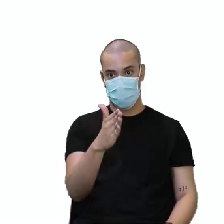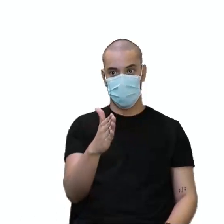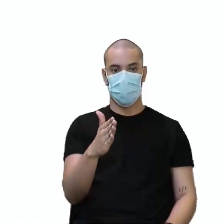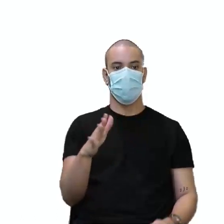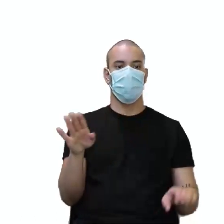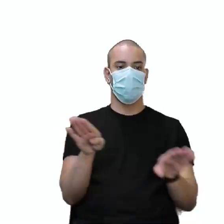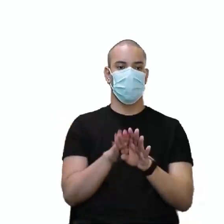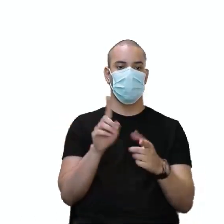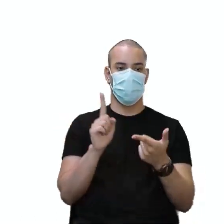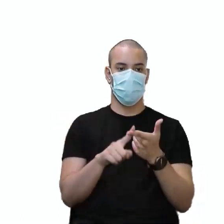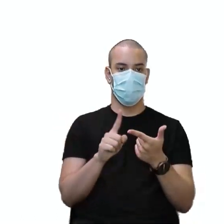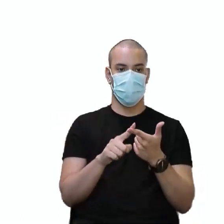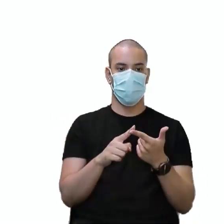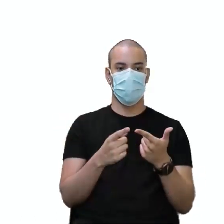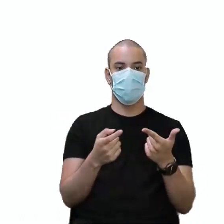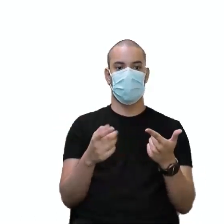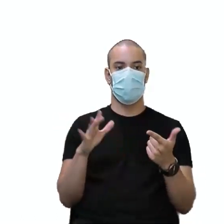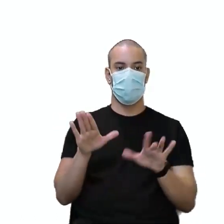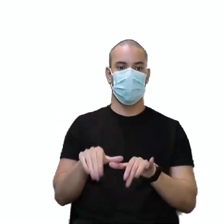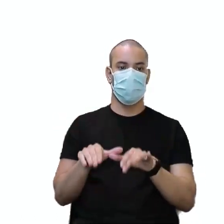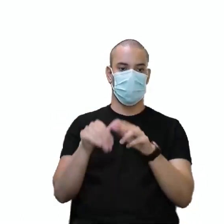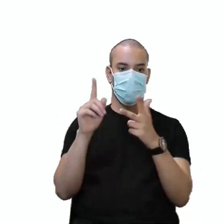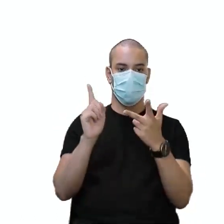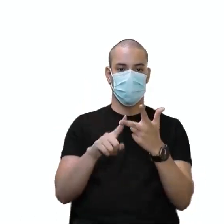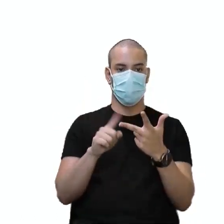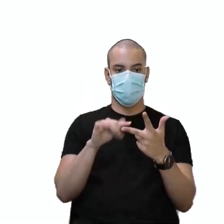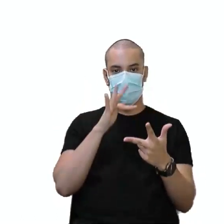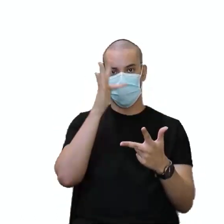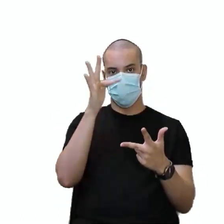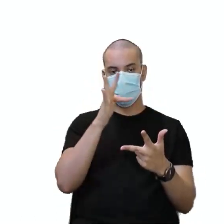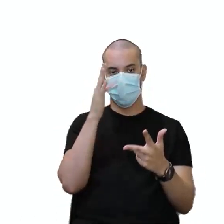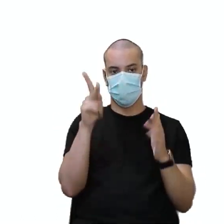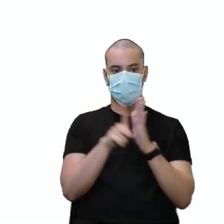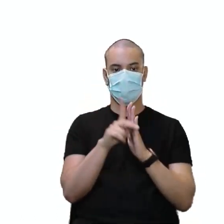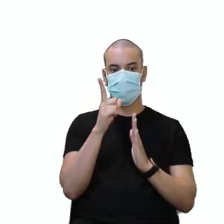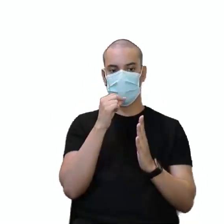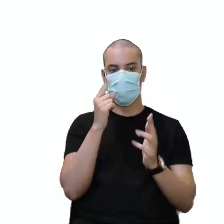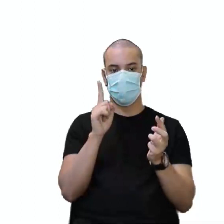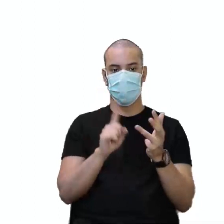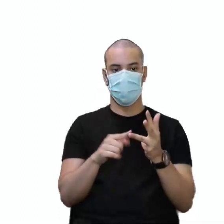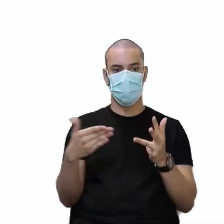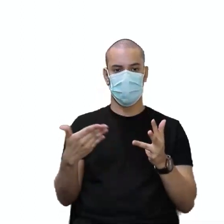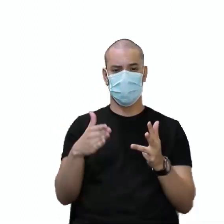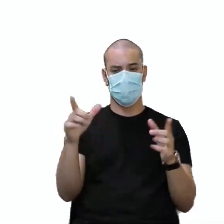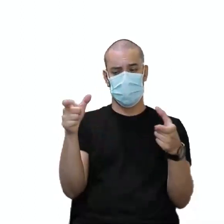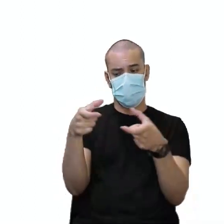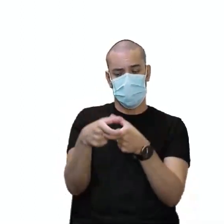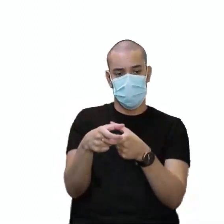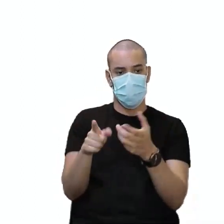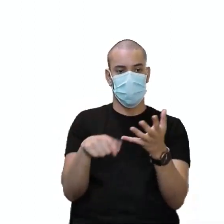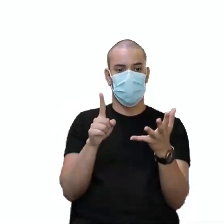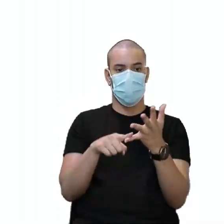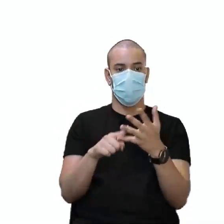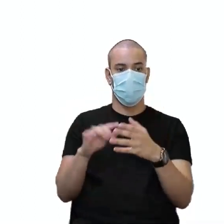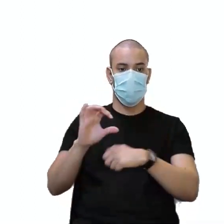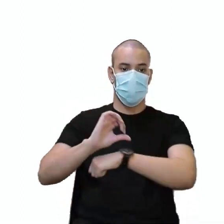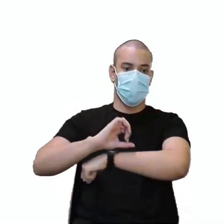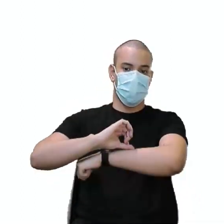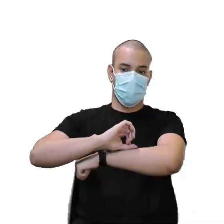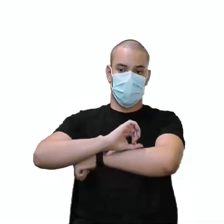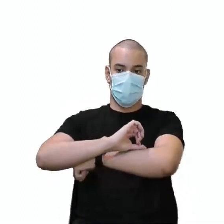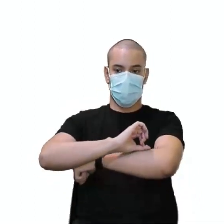peixes, B, aves, C, plantas aquáticas, D, peixes pequenos e E, caramujos. Os caramujos